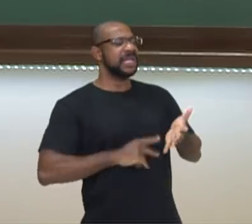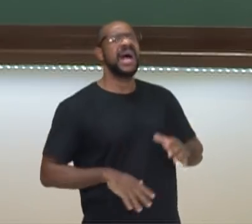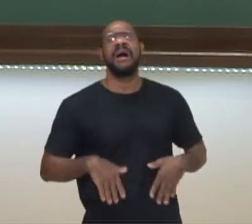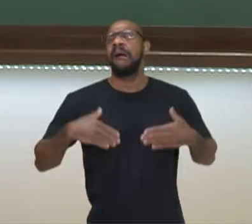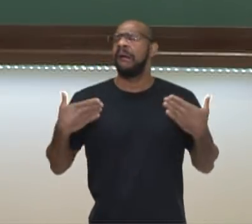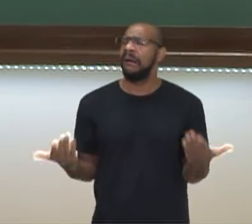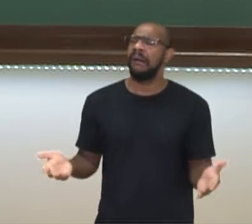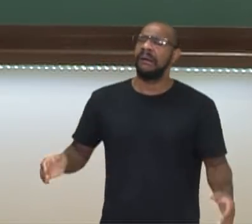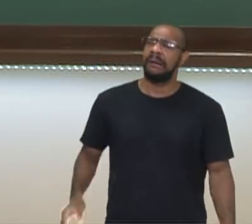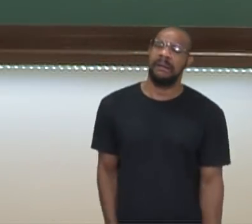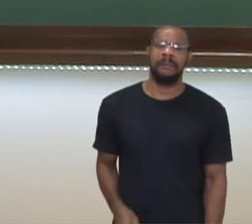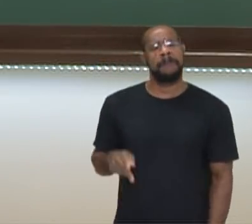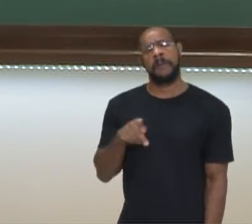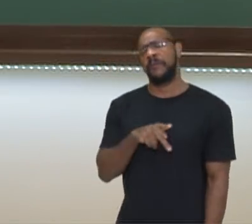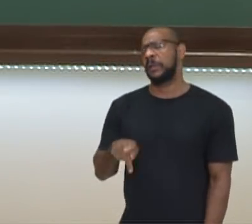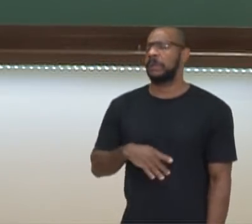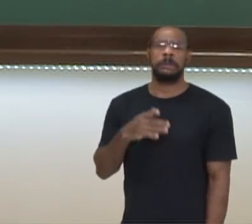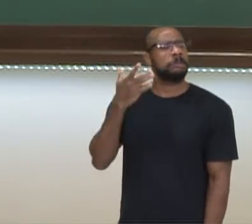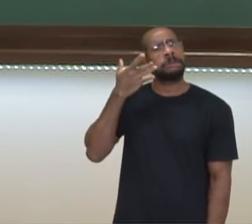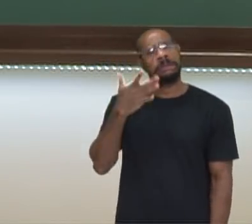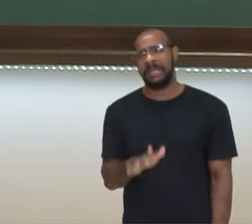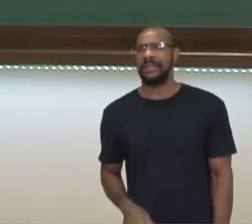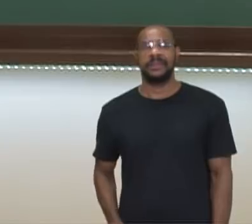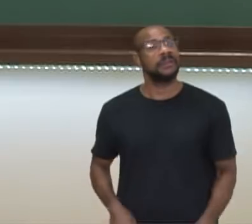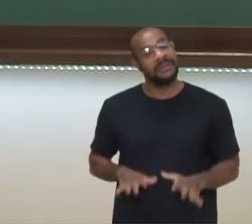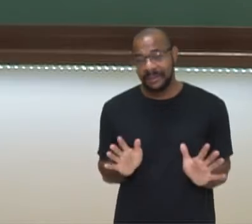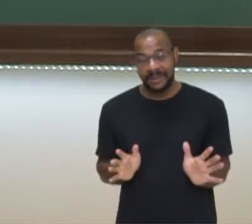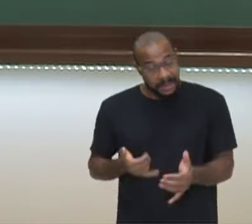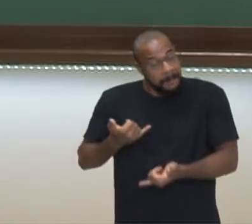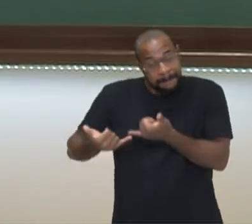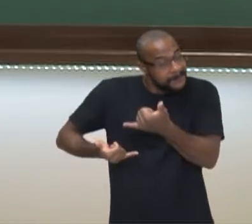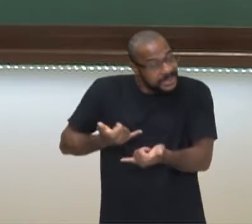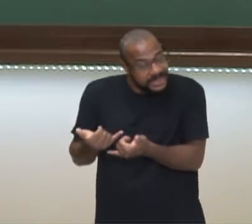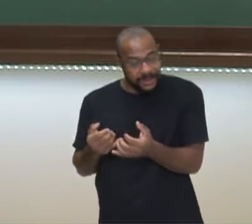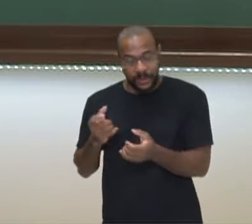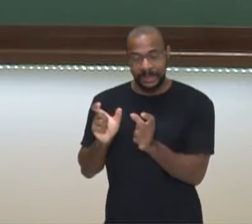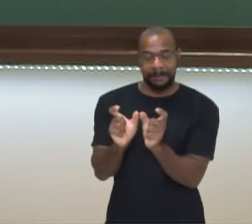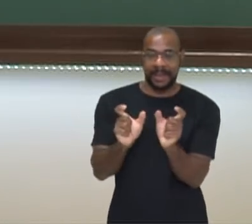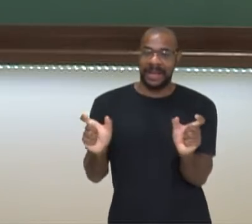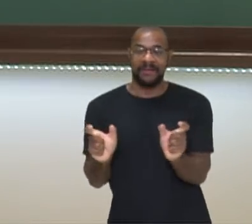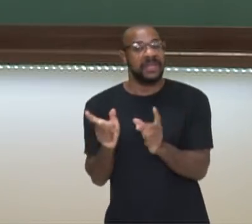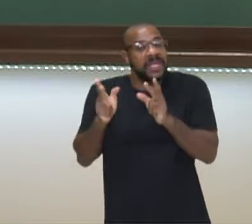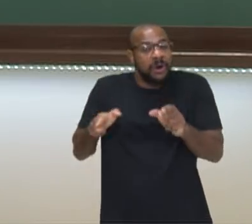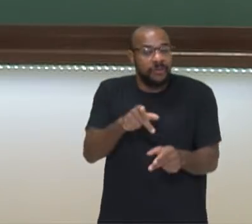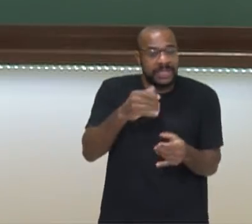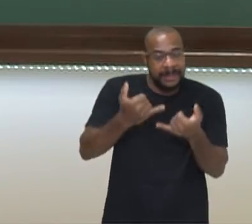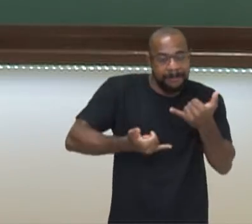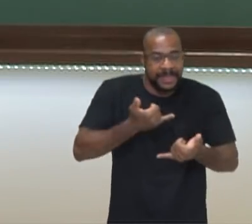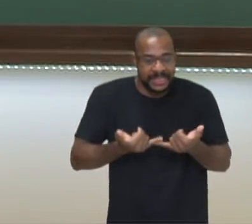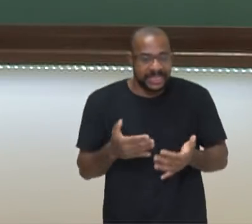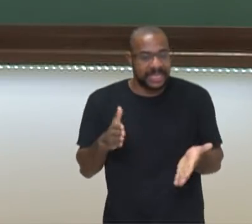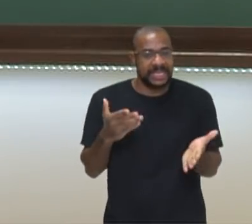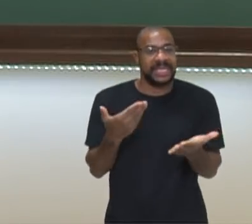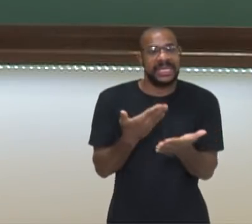sei. Brinca com as palavras, como você brinca em casa com os teus brinquedos, né? Vamos lá,